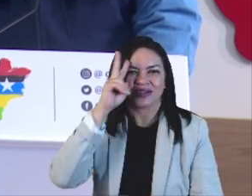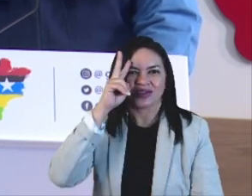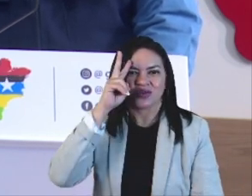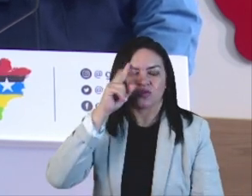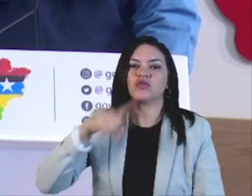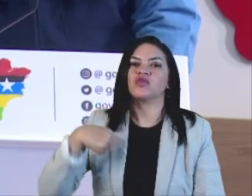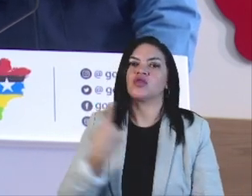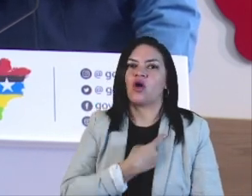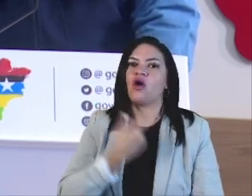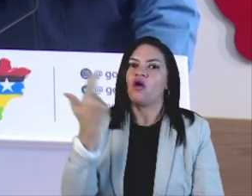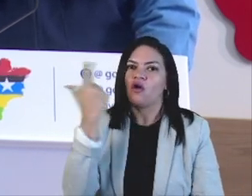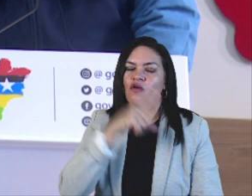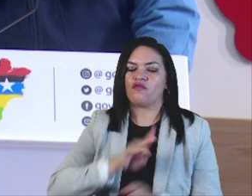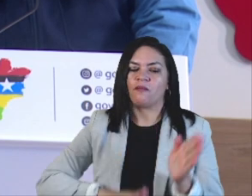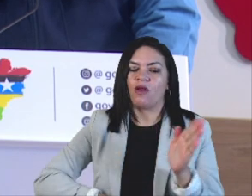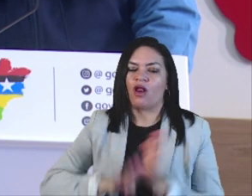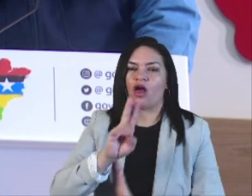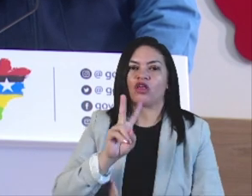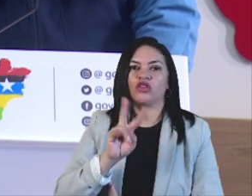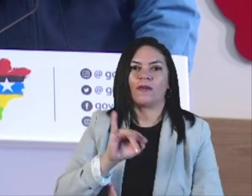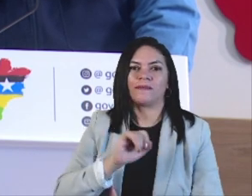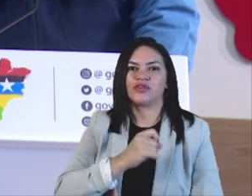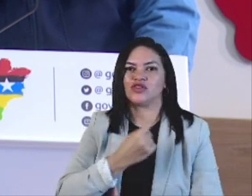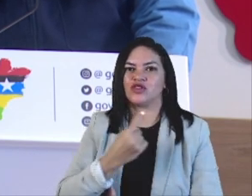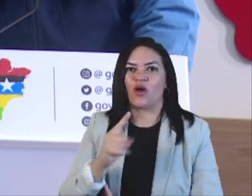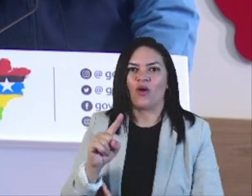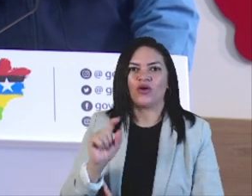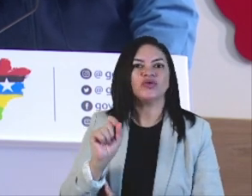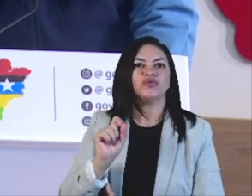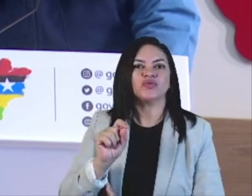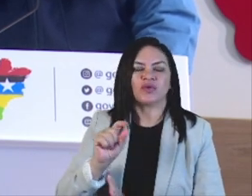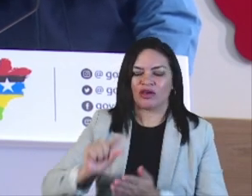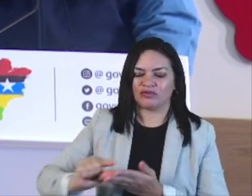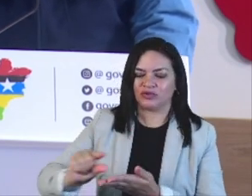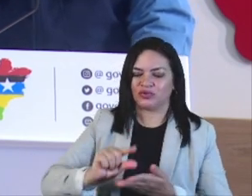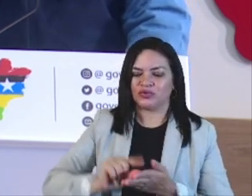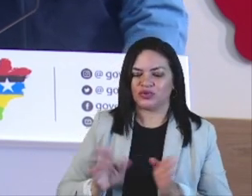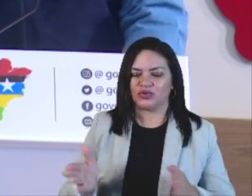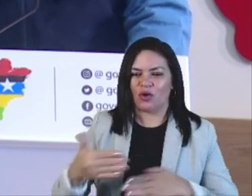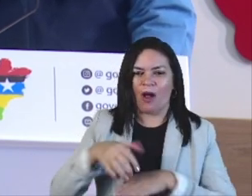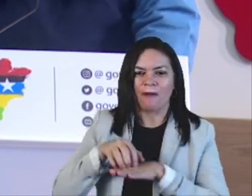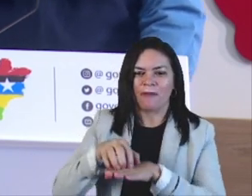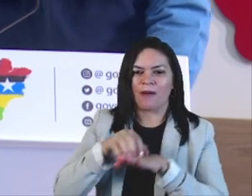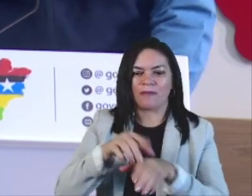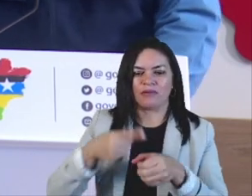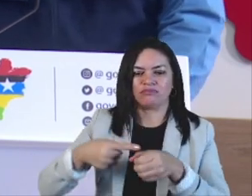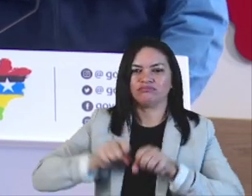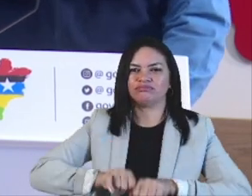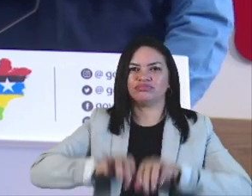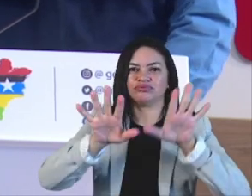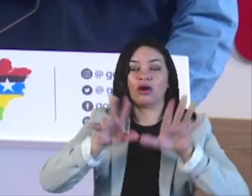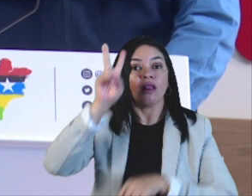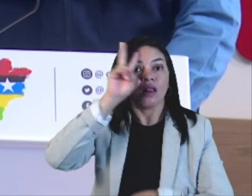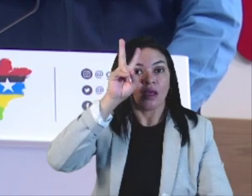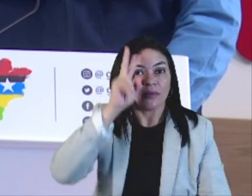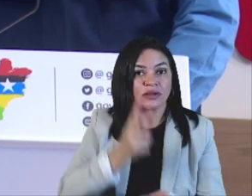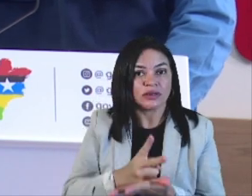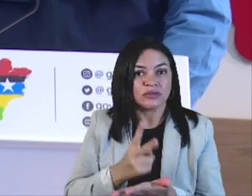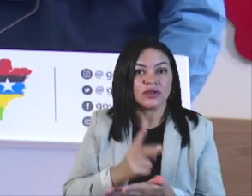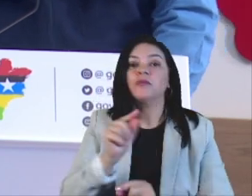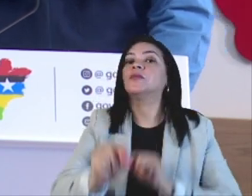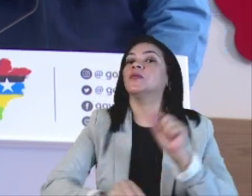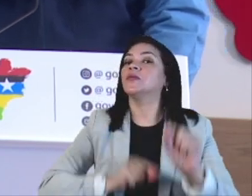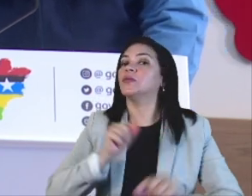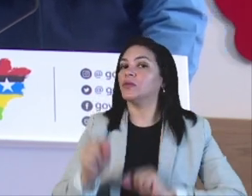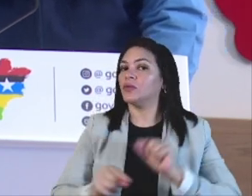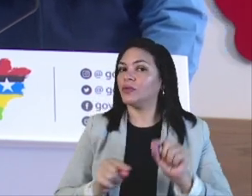passaremos de 2 milhões de doses de vacinas entregues Lembrando sempre que no mais das vezes